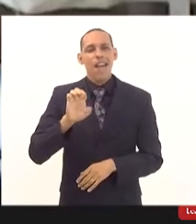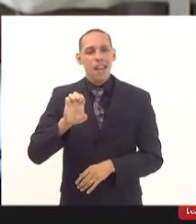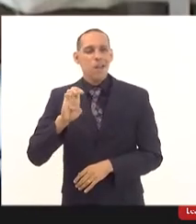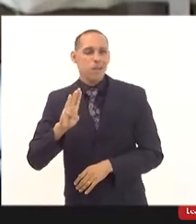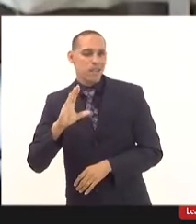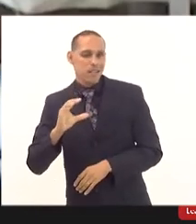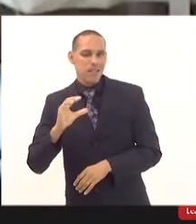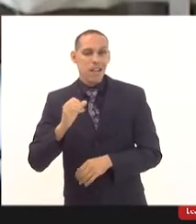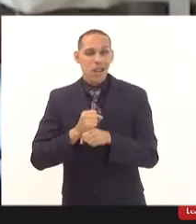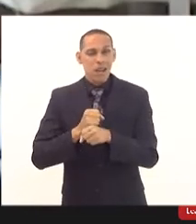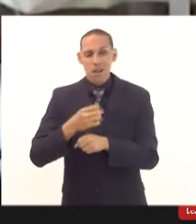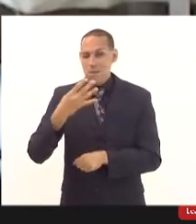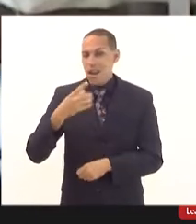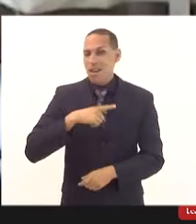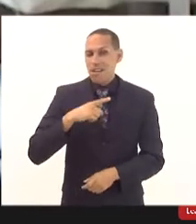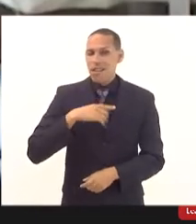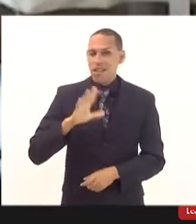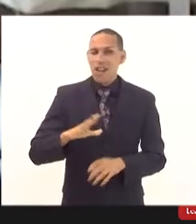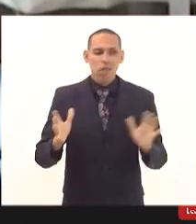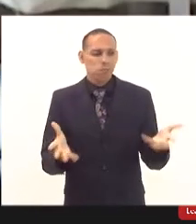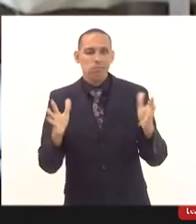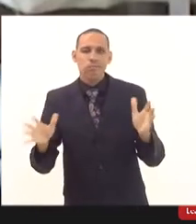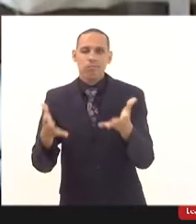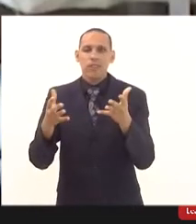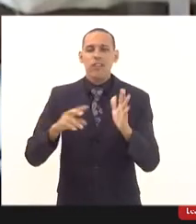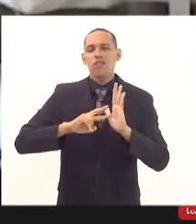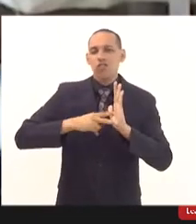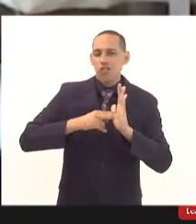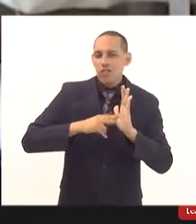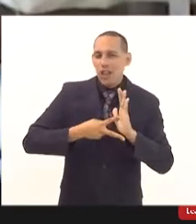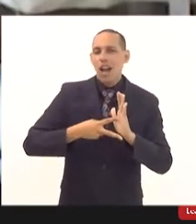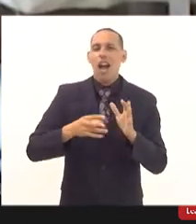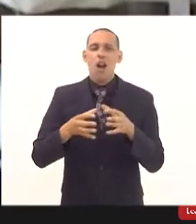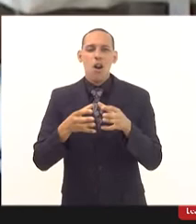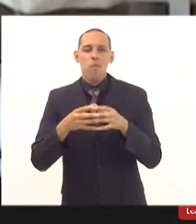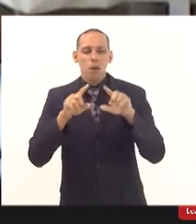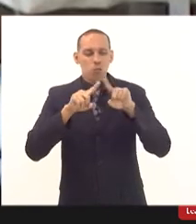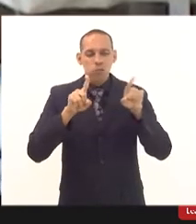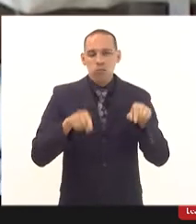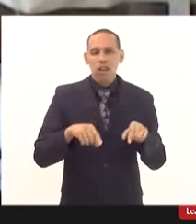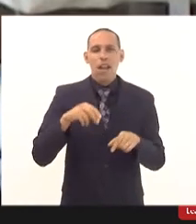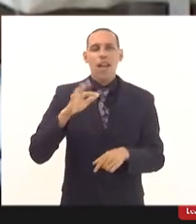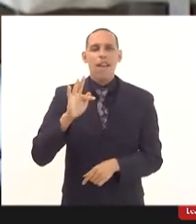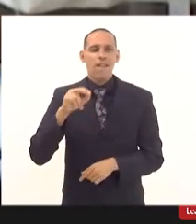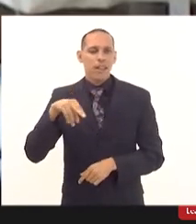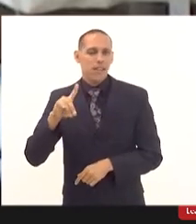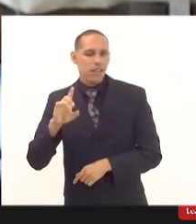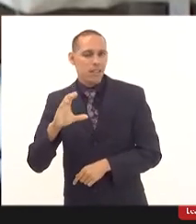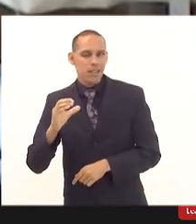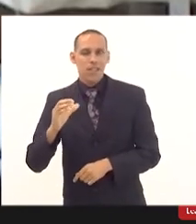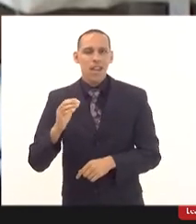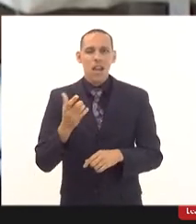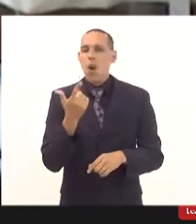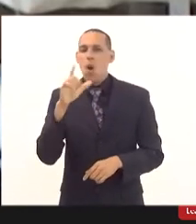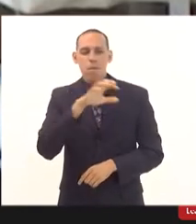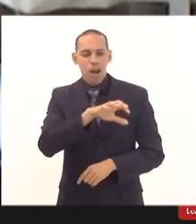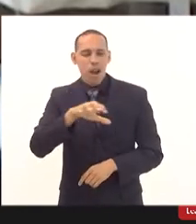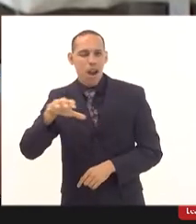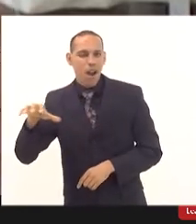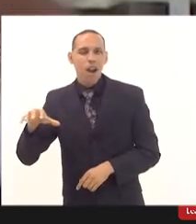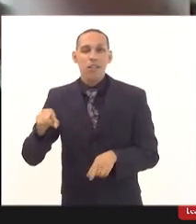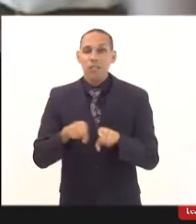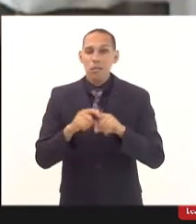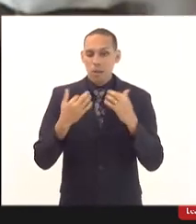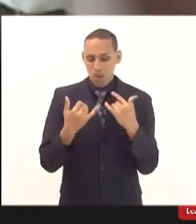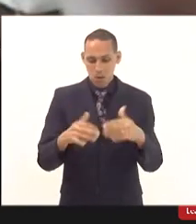4 é coordenada pelos sindicatos pela comissão de funcionários pela UFMT seis dezenas de identidade as